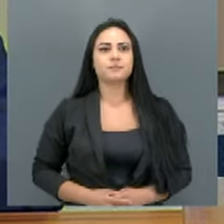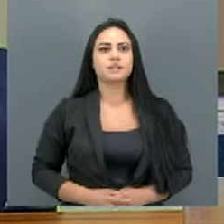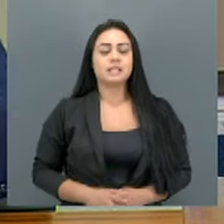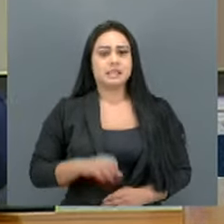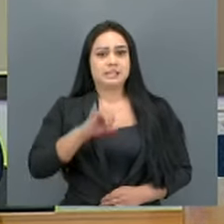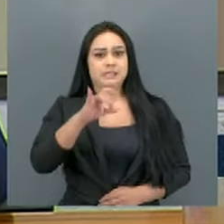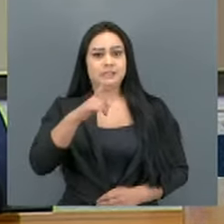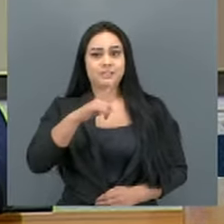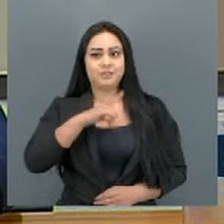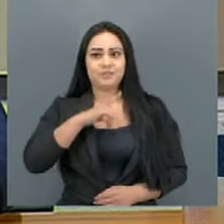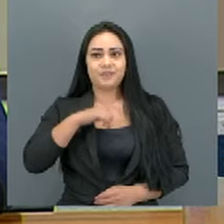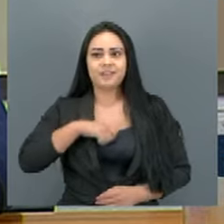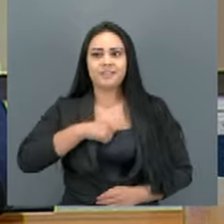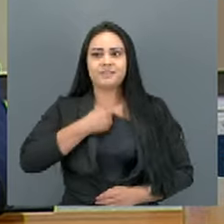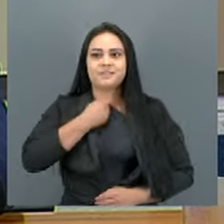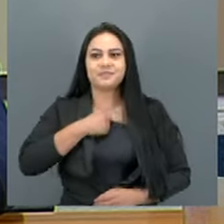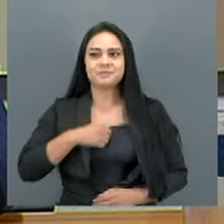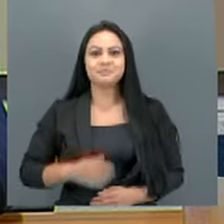tiver